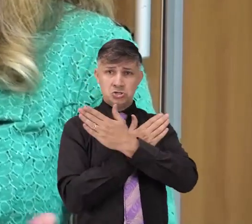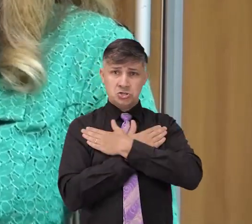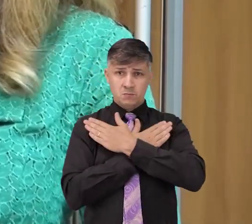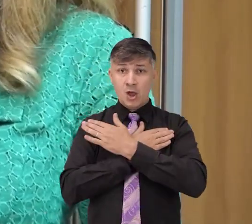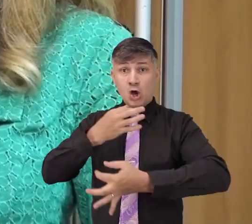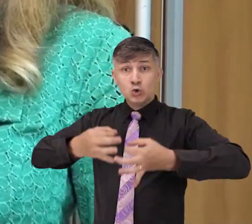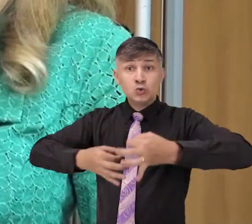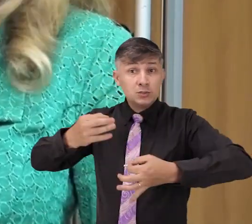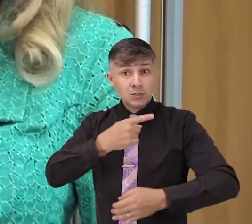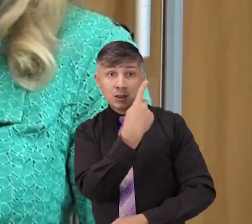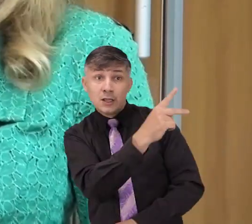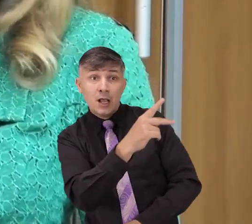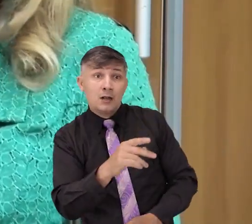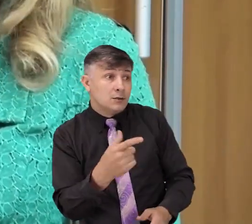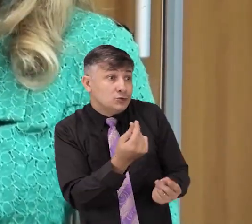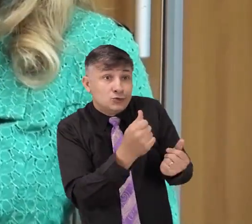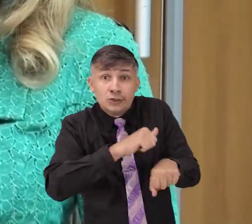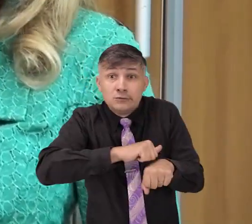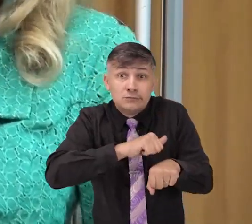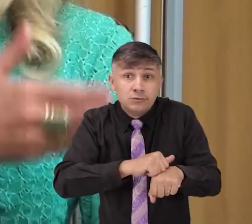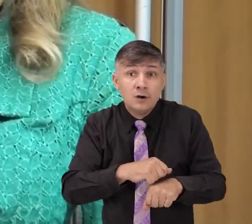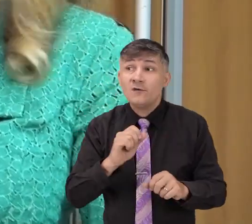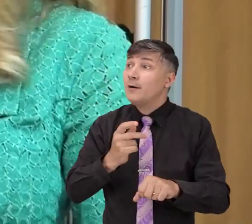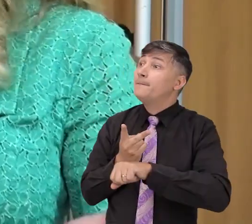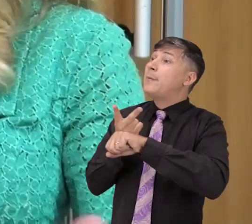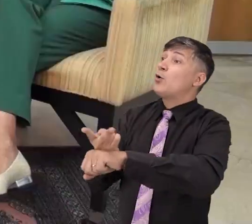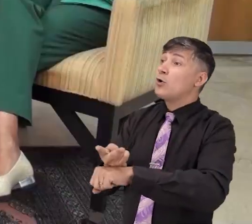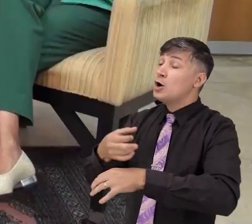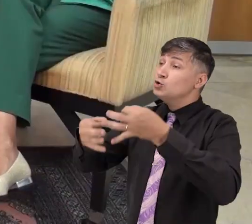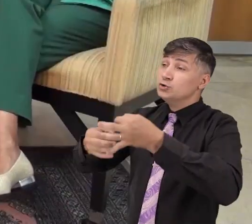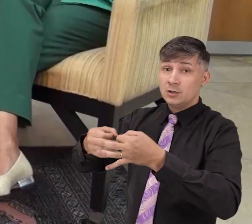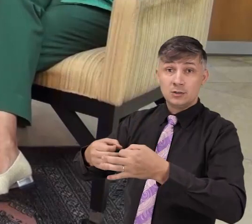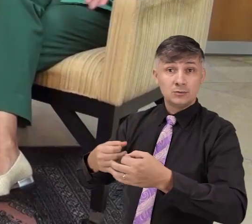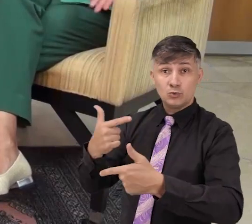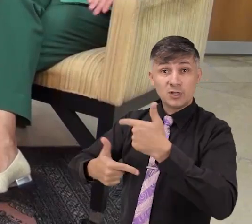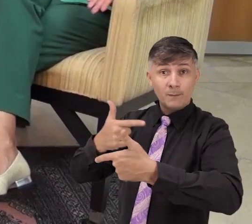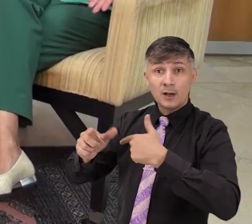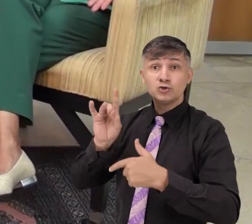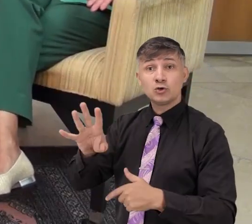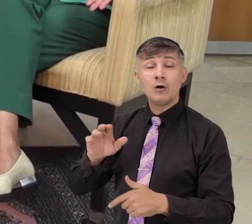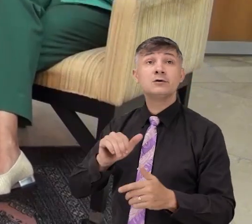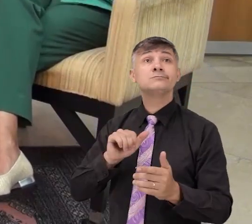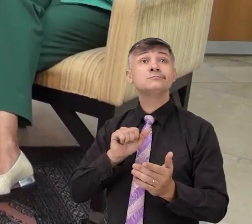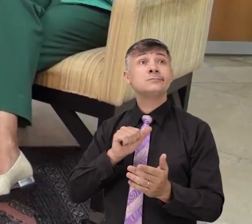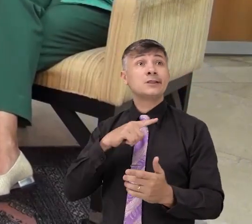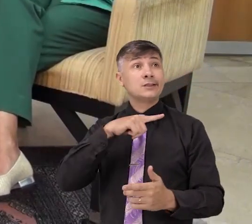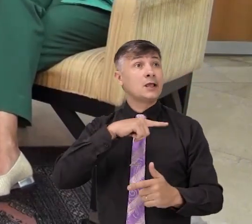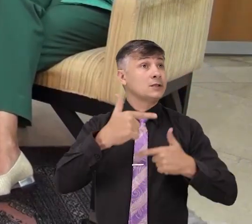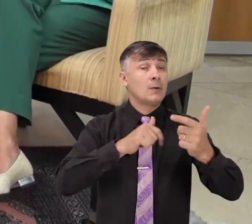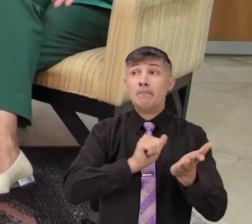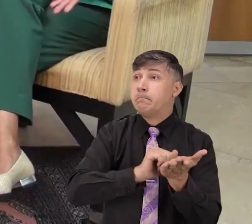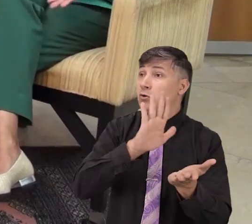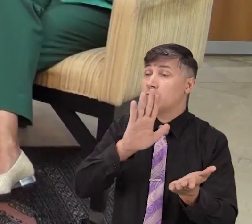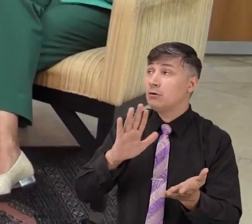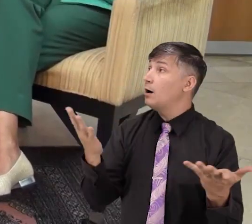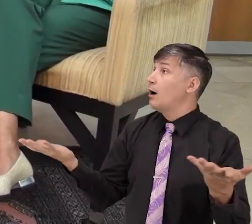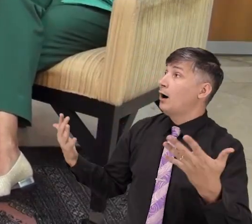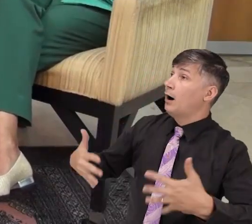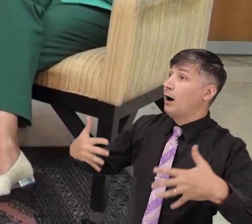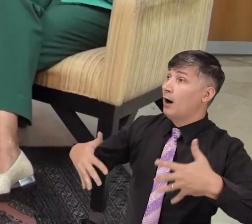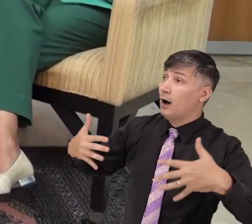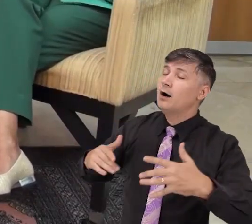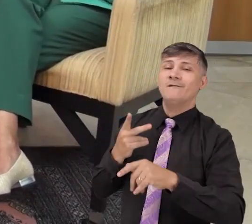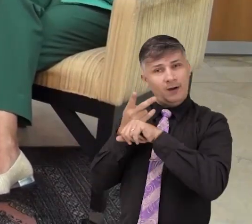a justiça dos desempregados, e é fato. Você só vai procurar a justiça do trabalho quando você perdeu o emprego. Enquanto você não tem estabilidade, você não tem